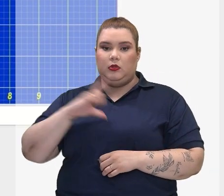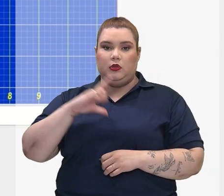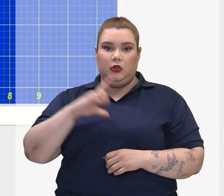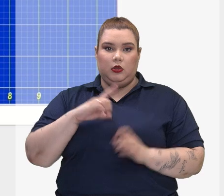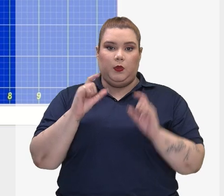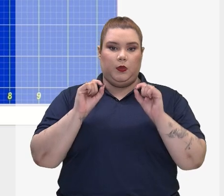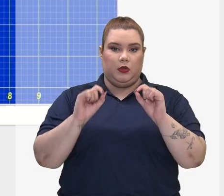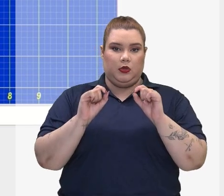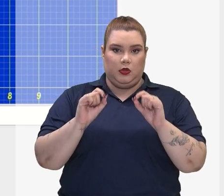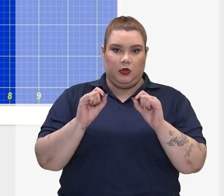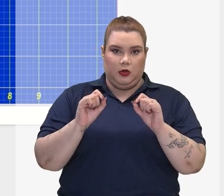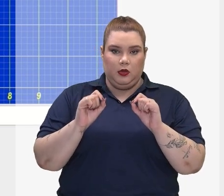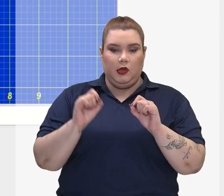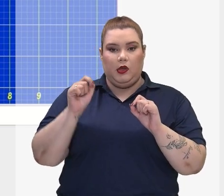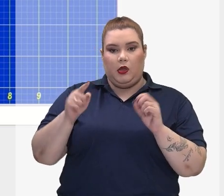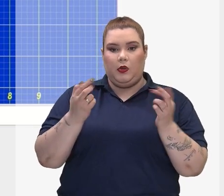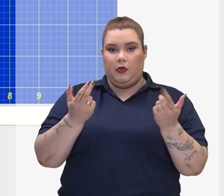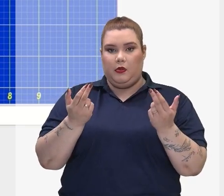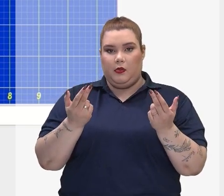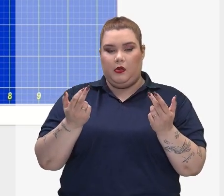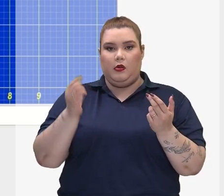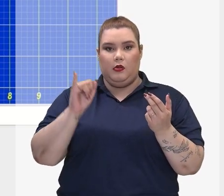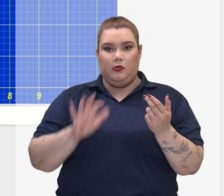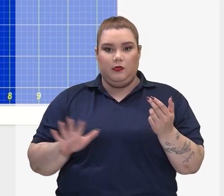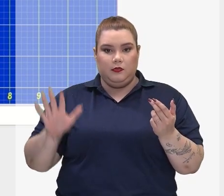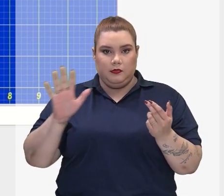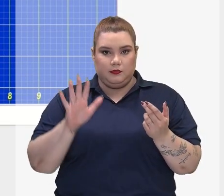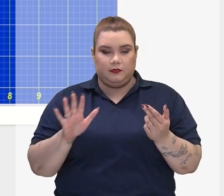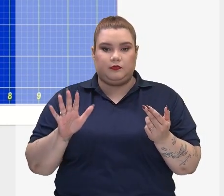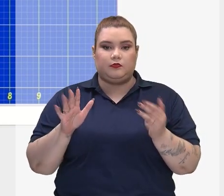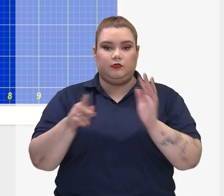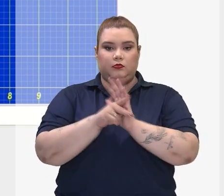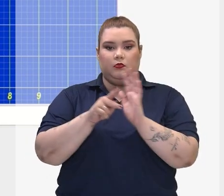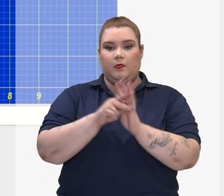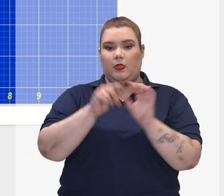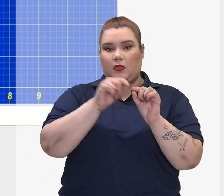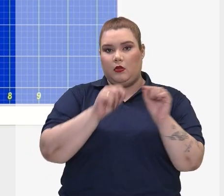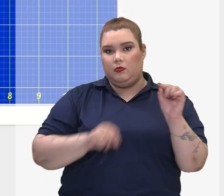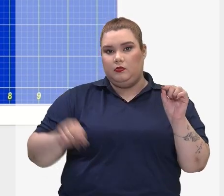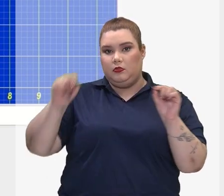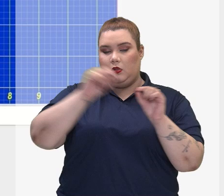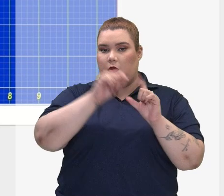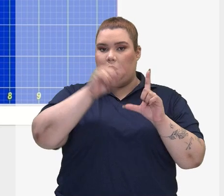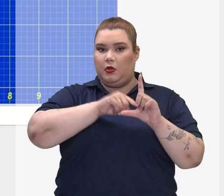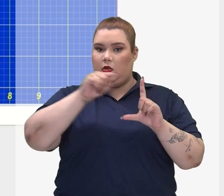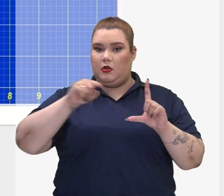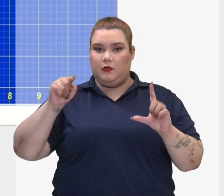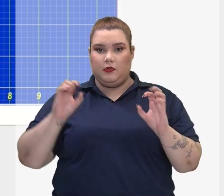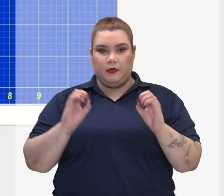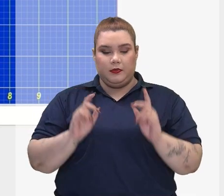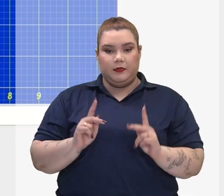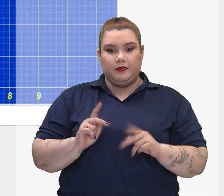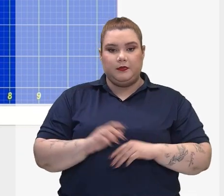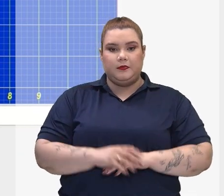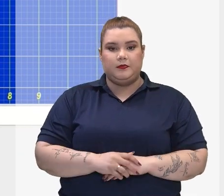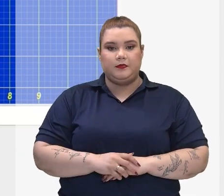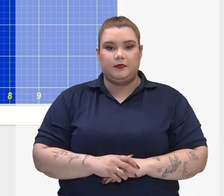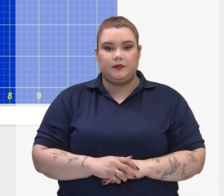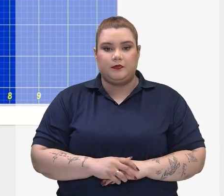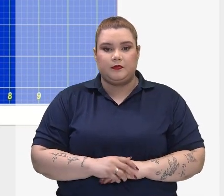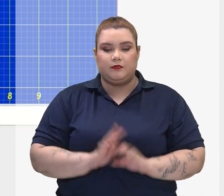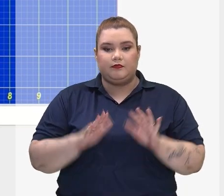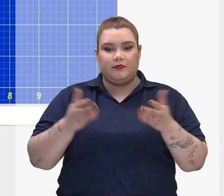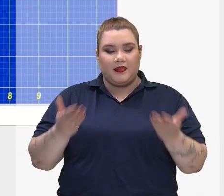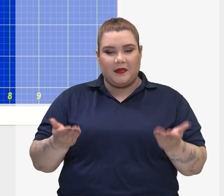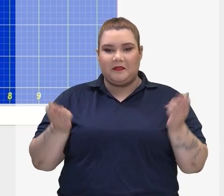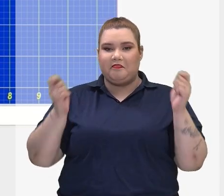obtivemos a mesma imagem, né, da construção gráfica da circunferência. Perfeito? Nada